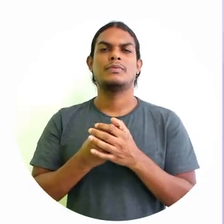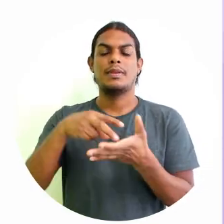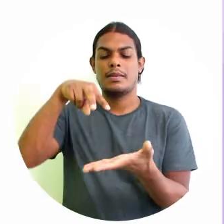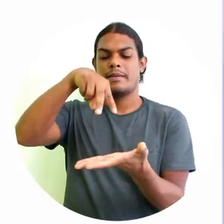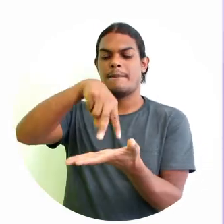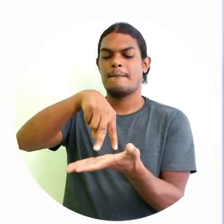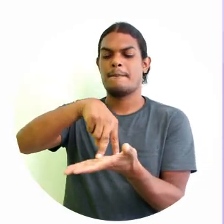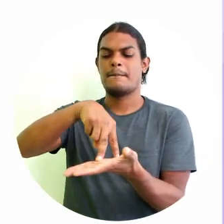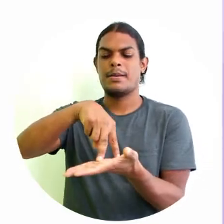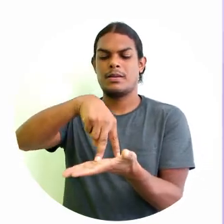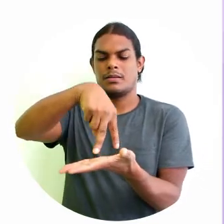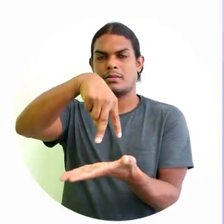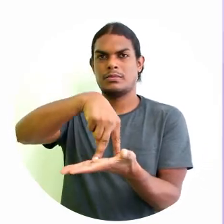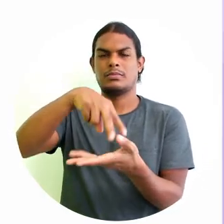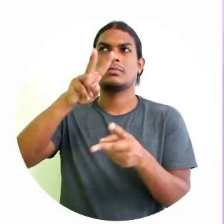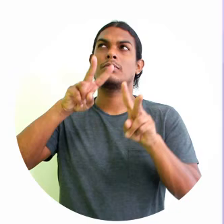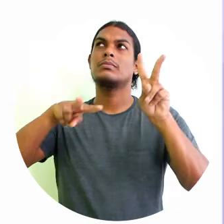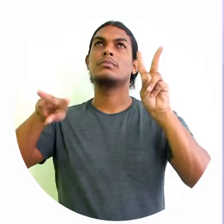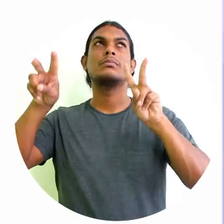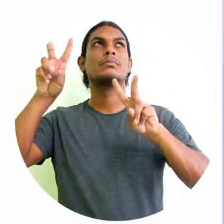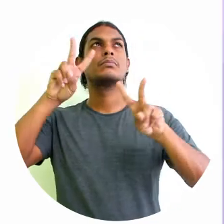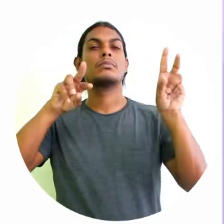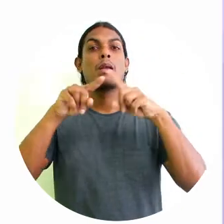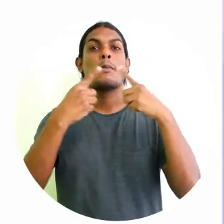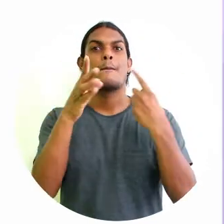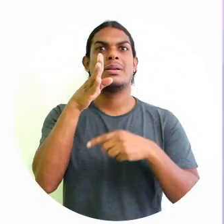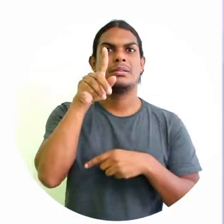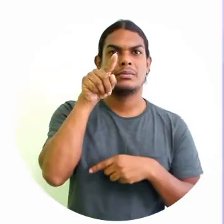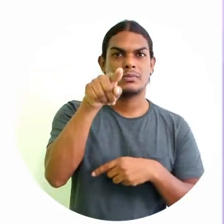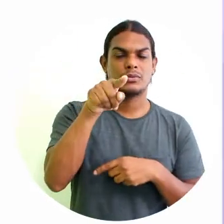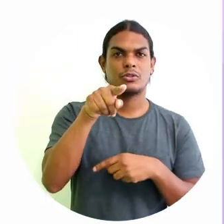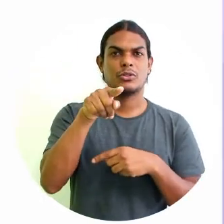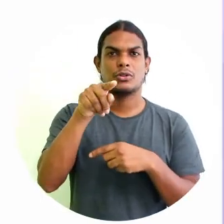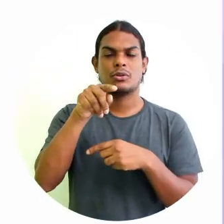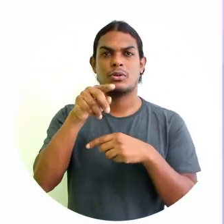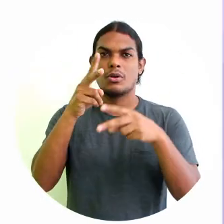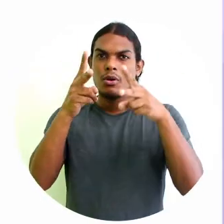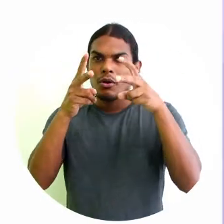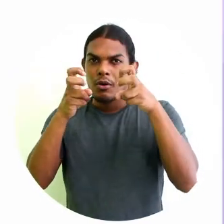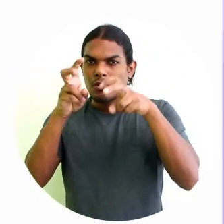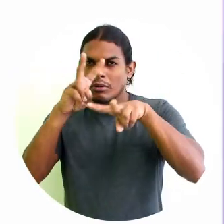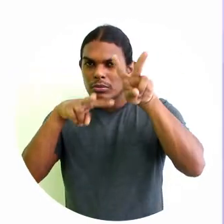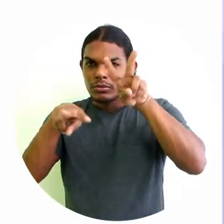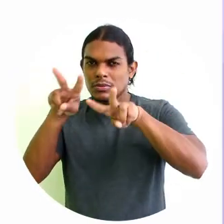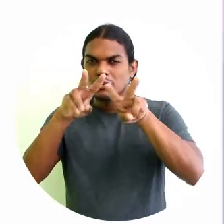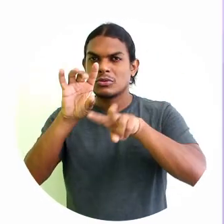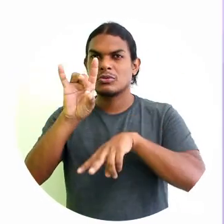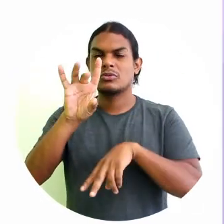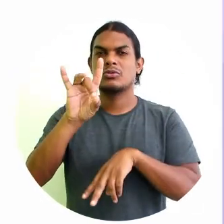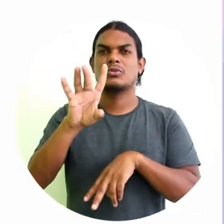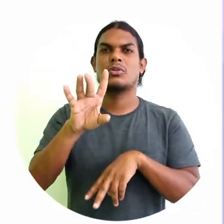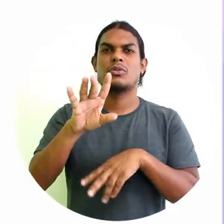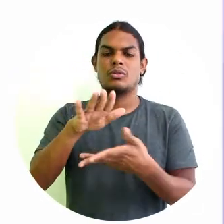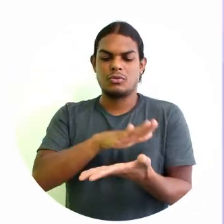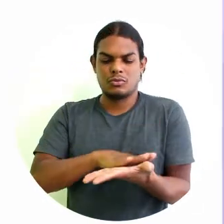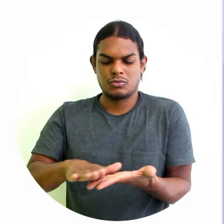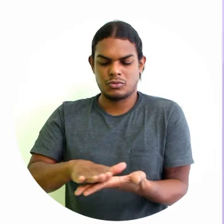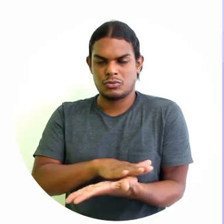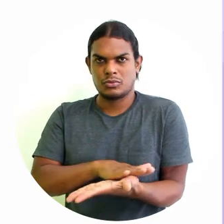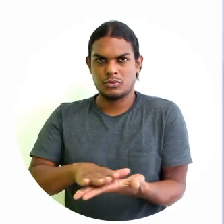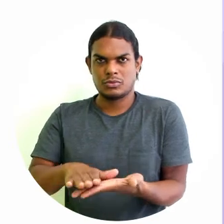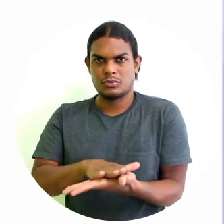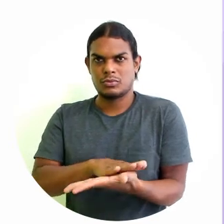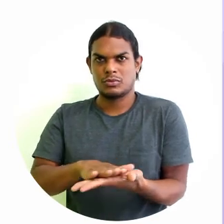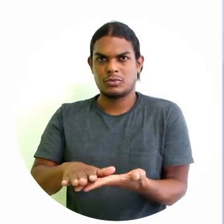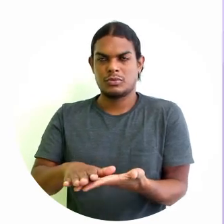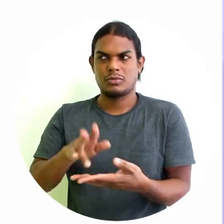sala. Agora, se você observar apenas essas duas imagens aqui, essa aqui, ó, do chão, e